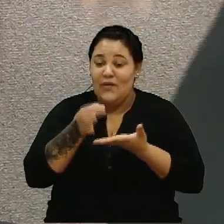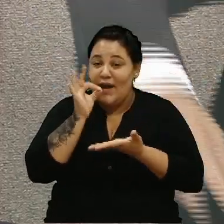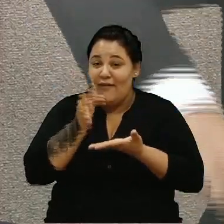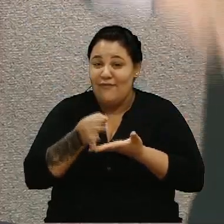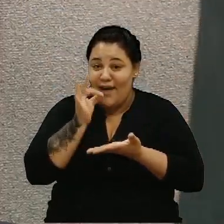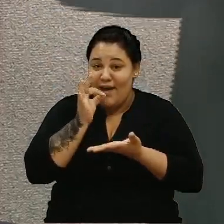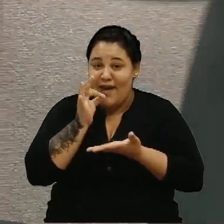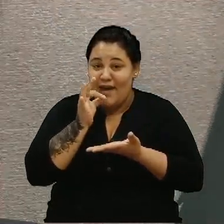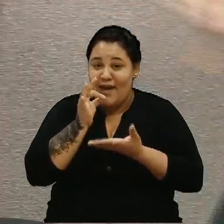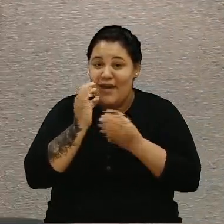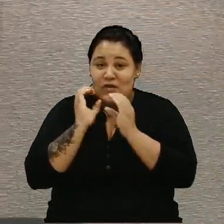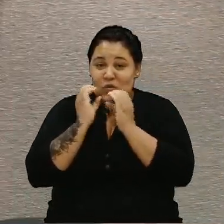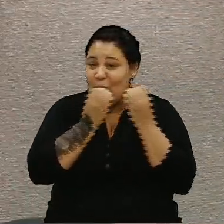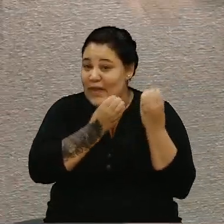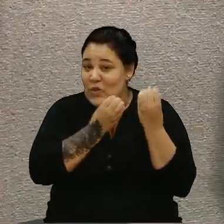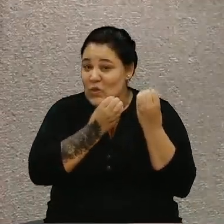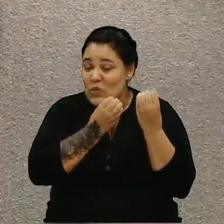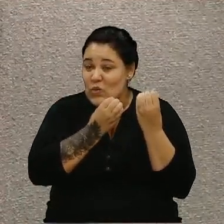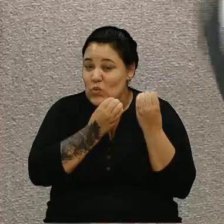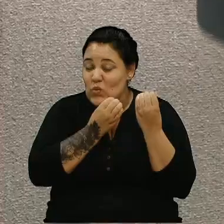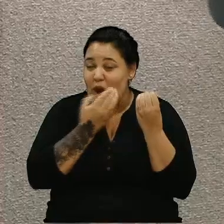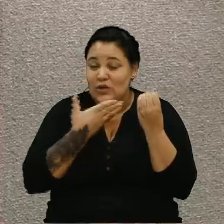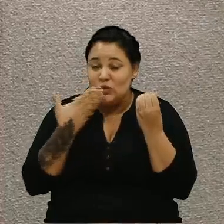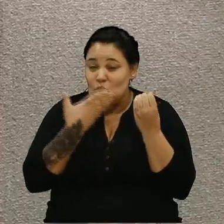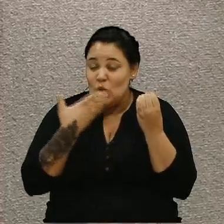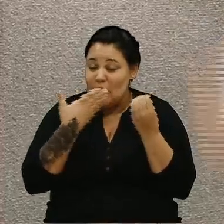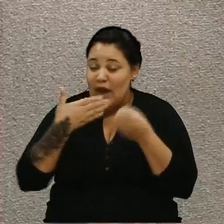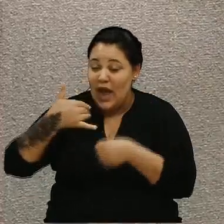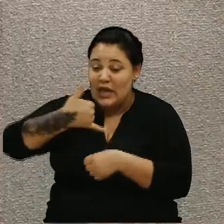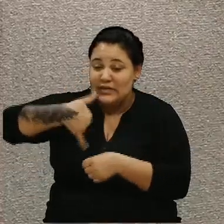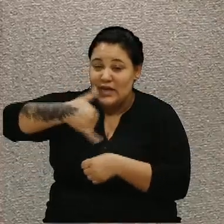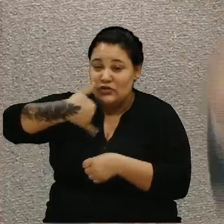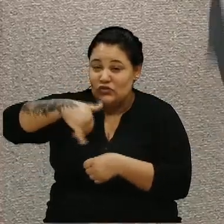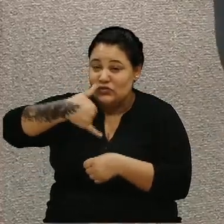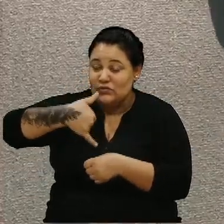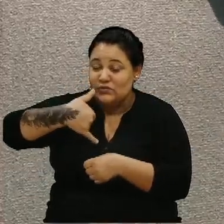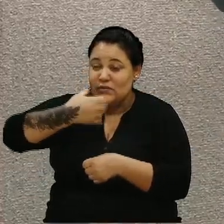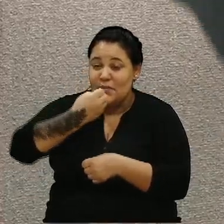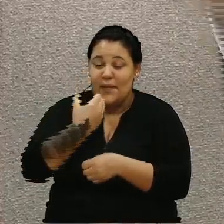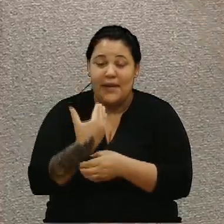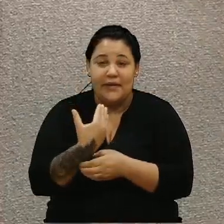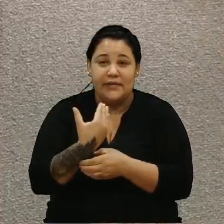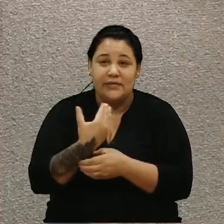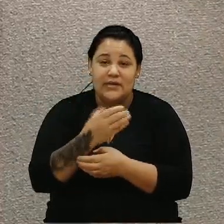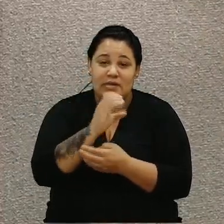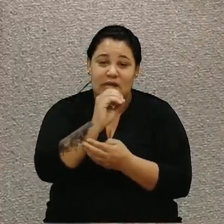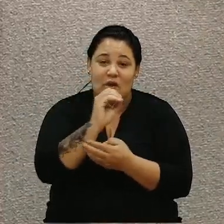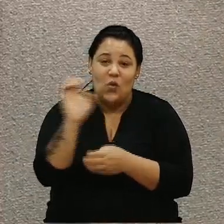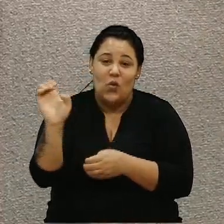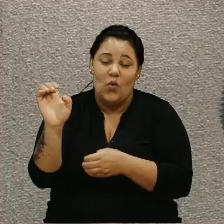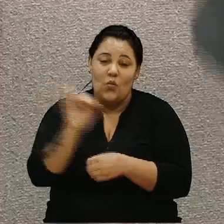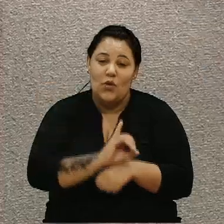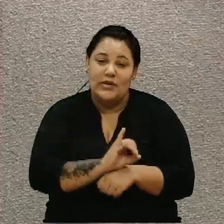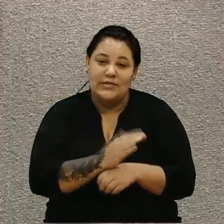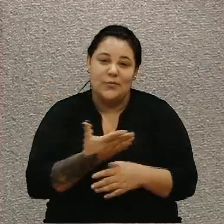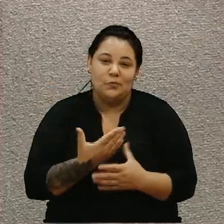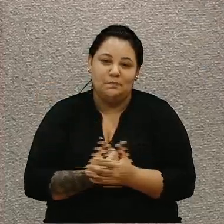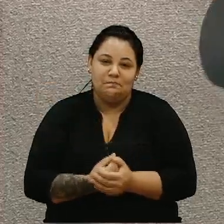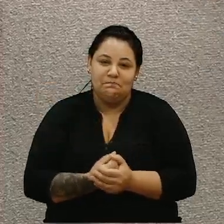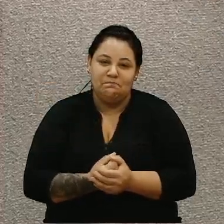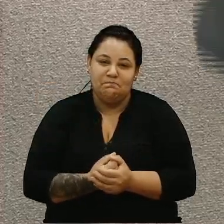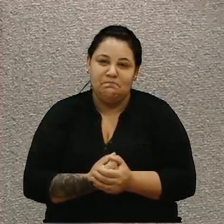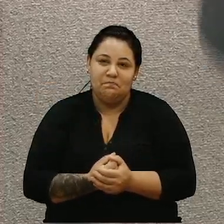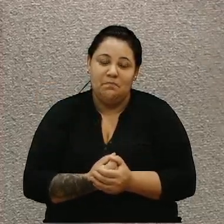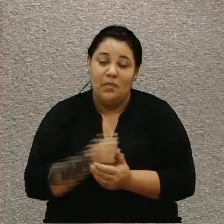do milho, do açúcar e do azeite. Muito bem, zerou a importação. O Brasil